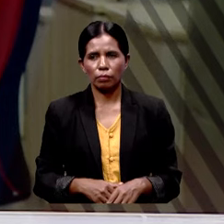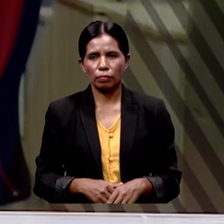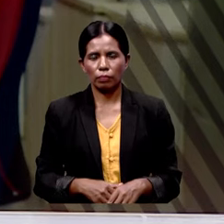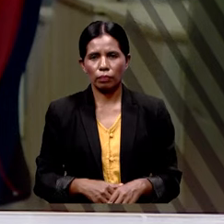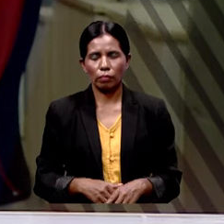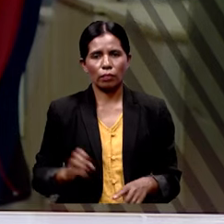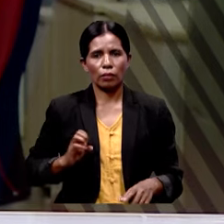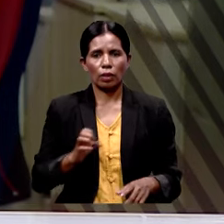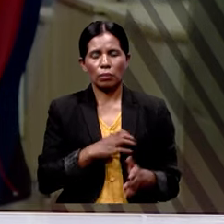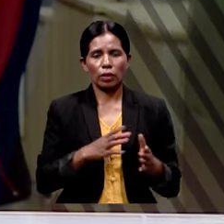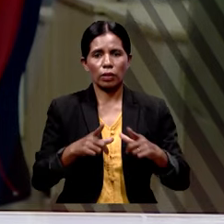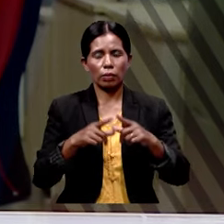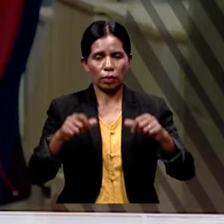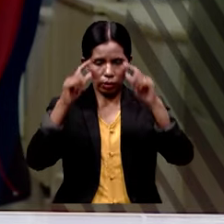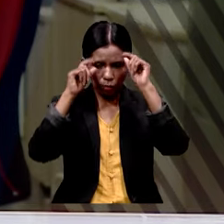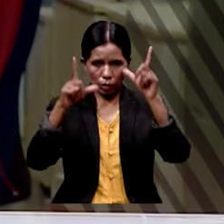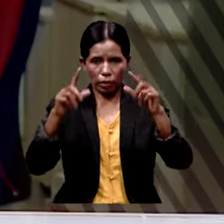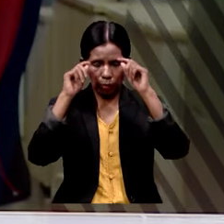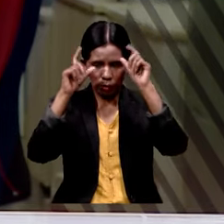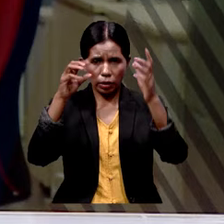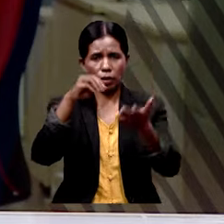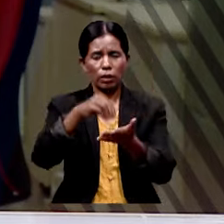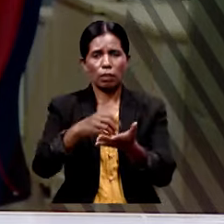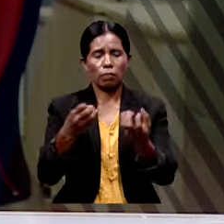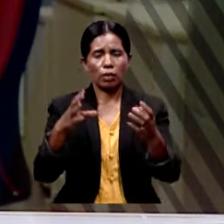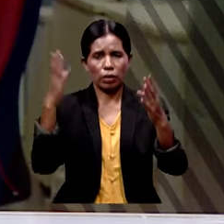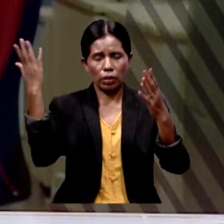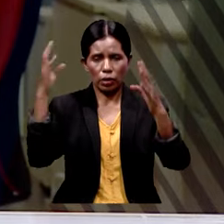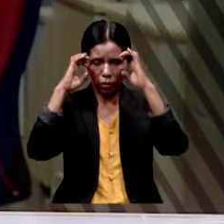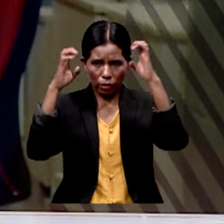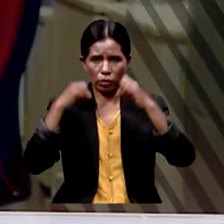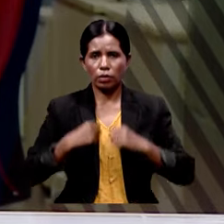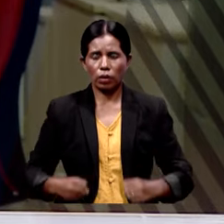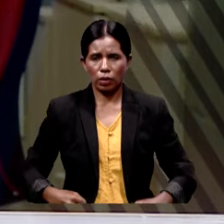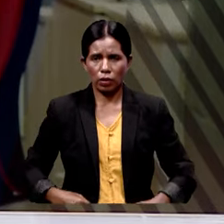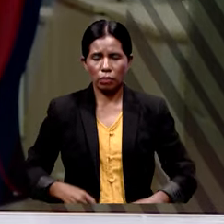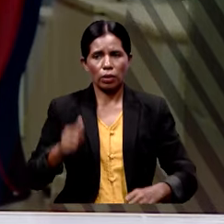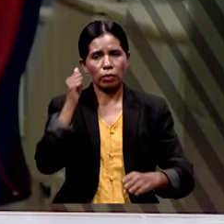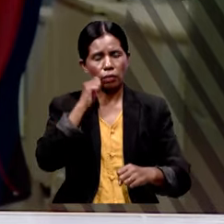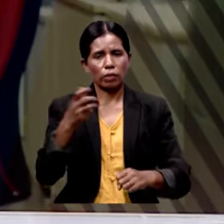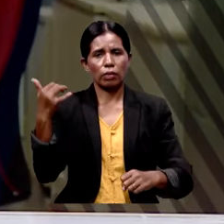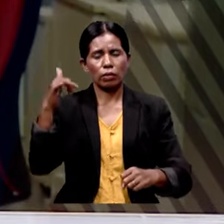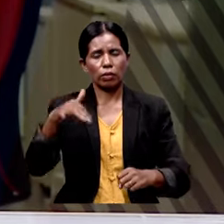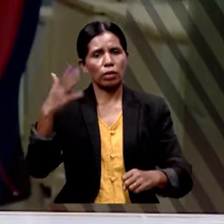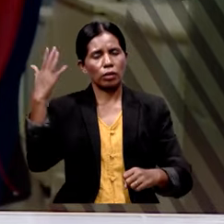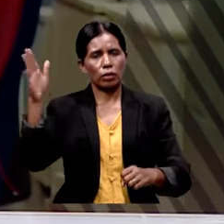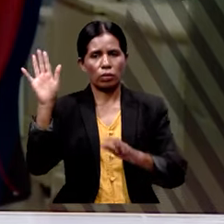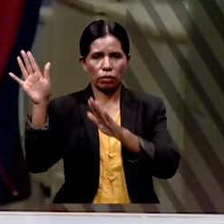Embaixador do Japão até tem Timor-Leste precisa investir em Macas e a área de educação na saúde, Bafeto Sira e a área